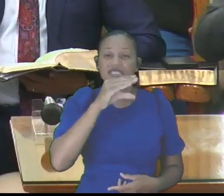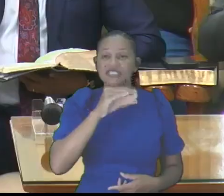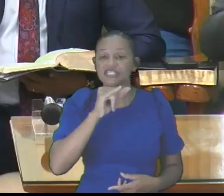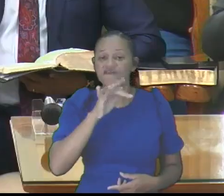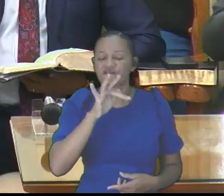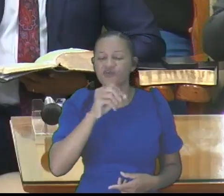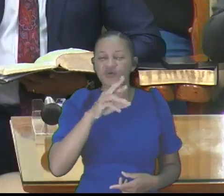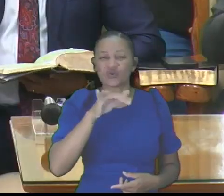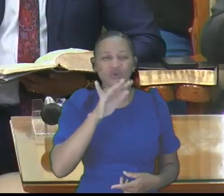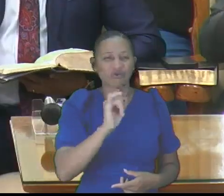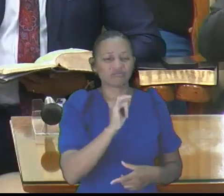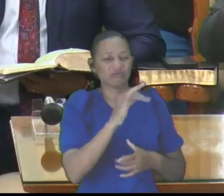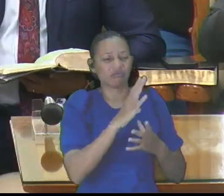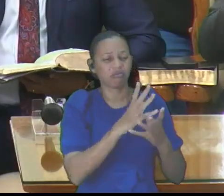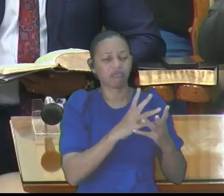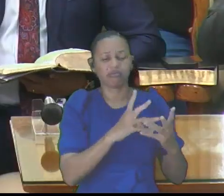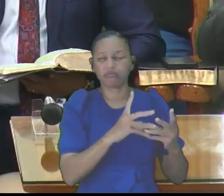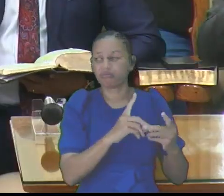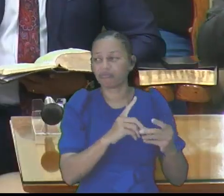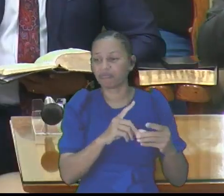Se dispersam.